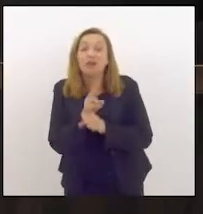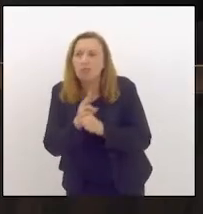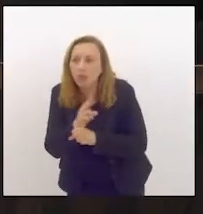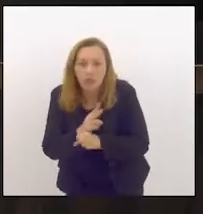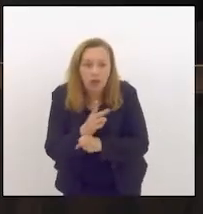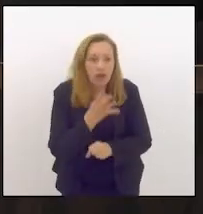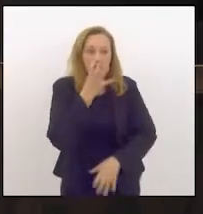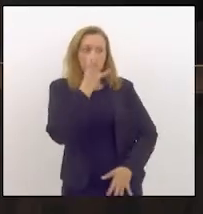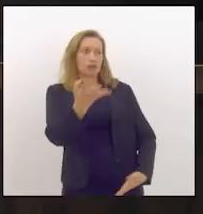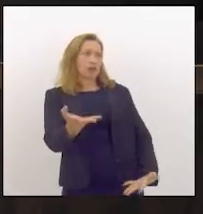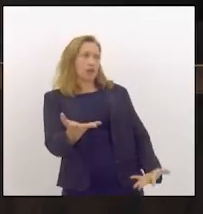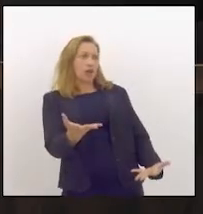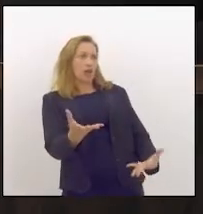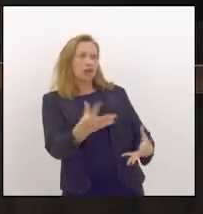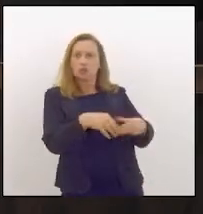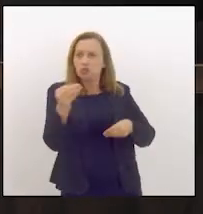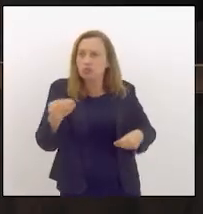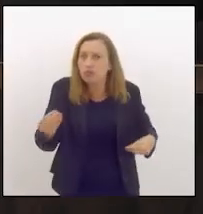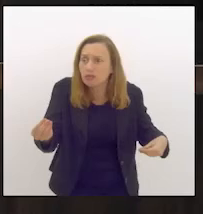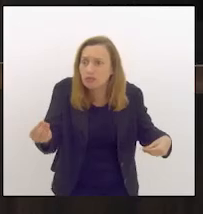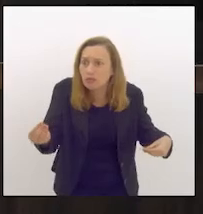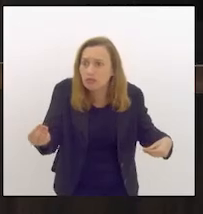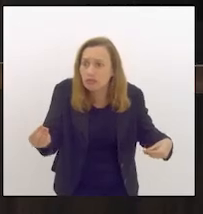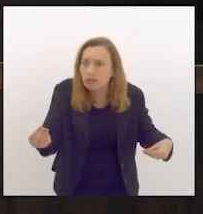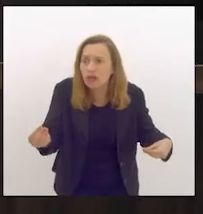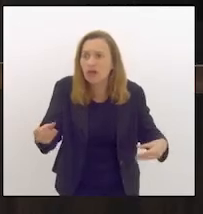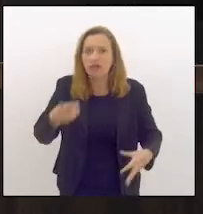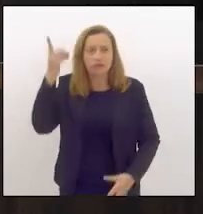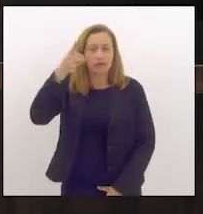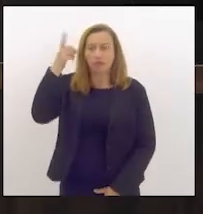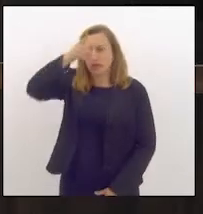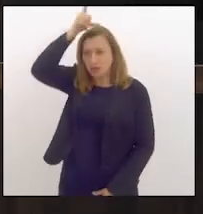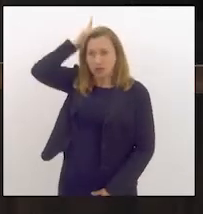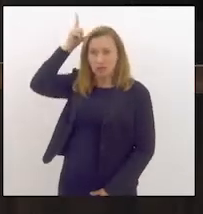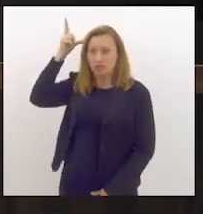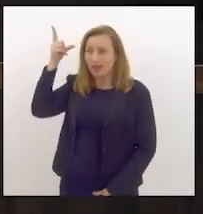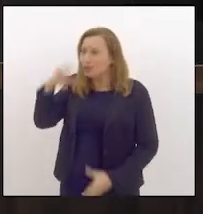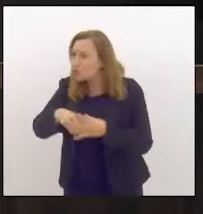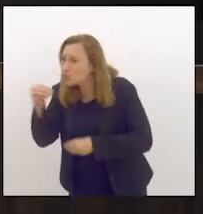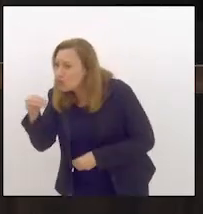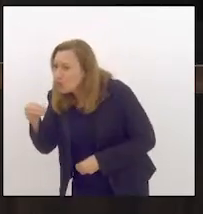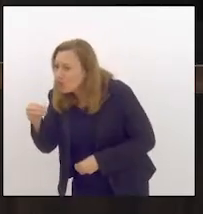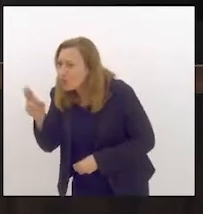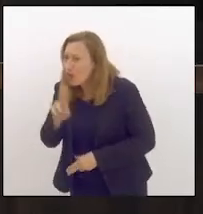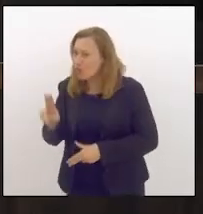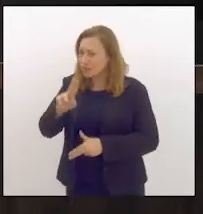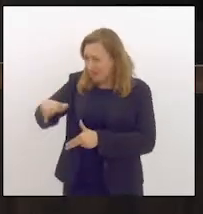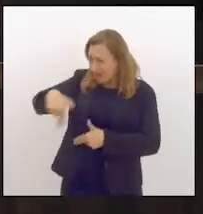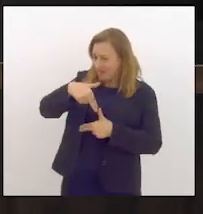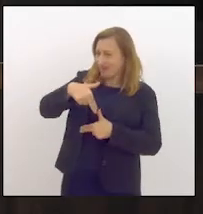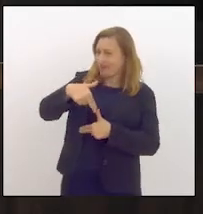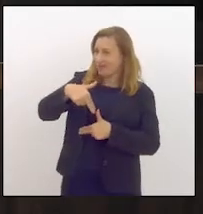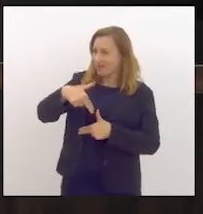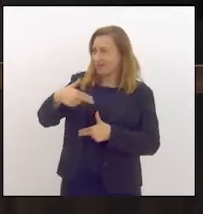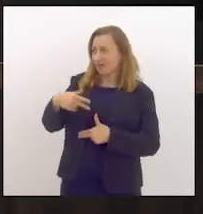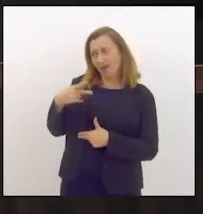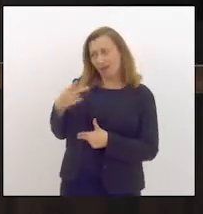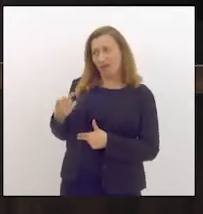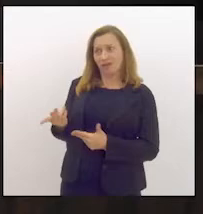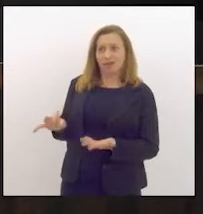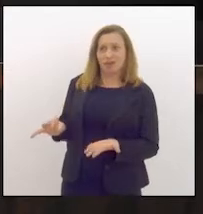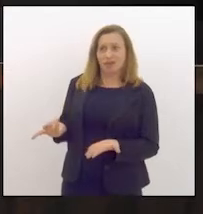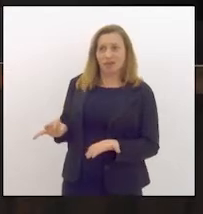admirado eu acho impossível o Nobre Deputado Luiz Paulo não está aqui para fazer uso na sua fala